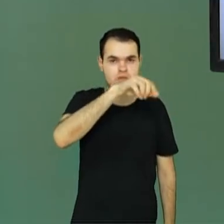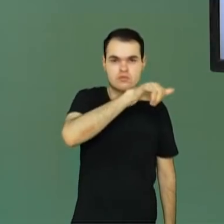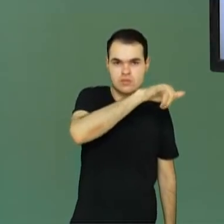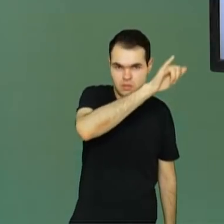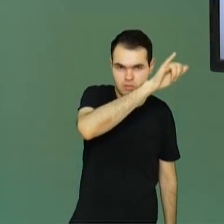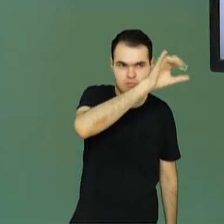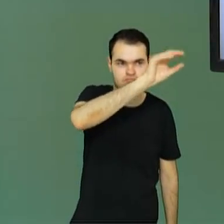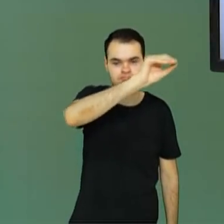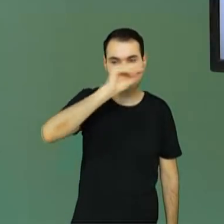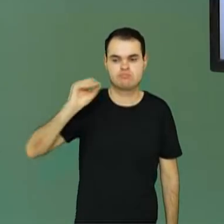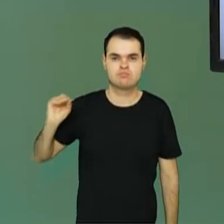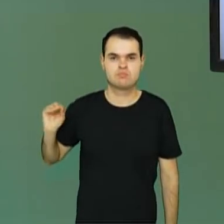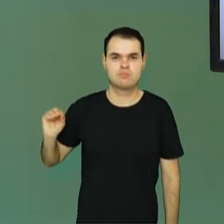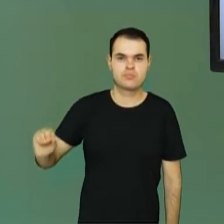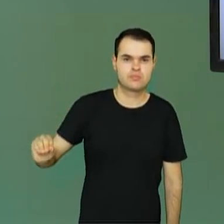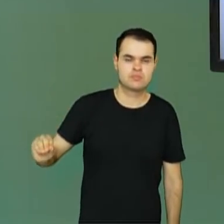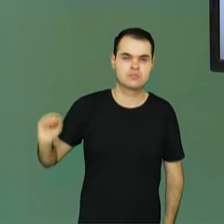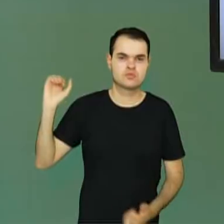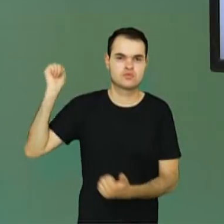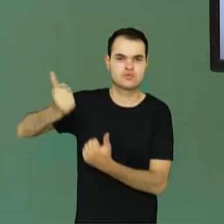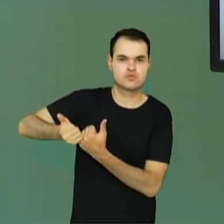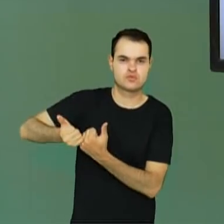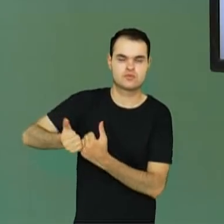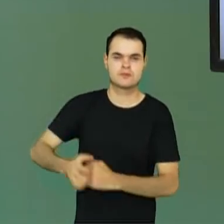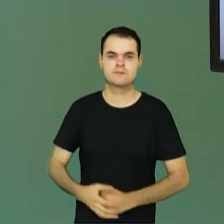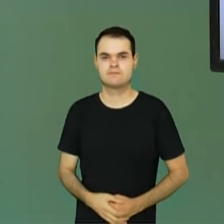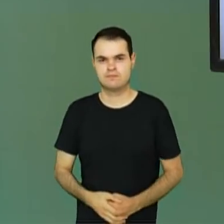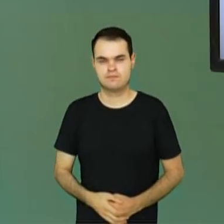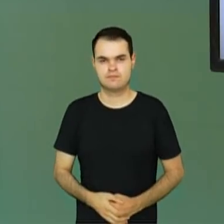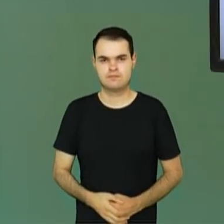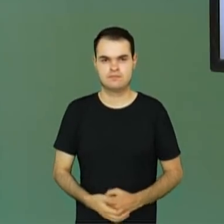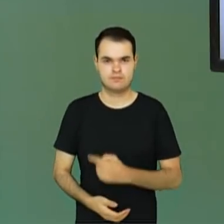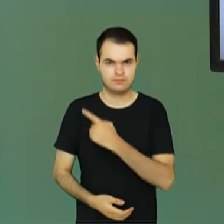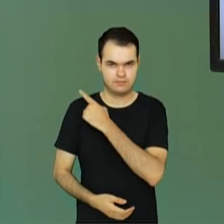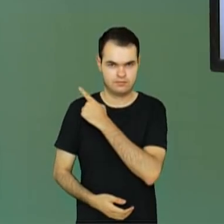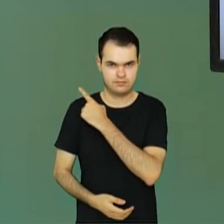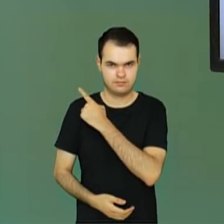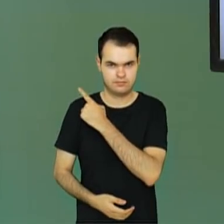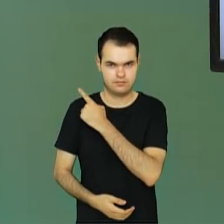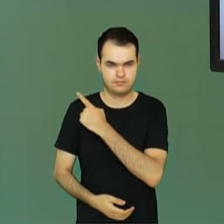essa substituição. Então, olha só. 5 menos y